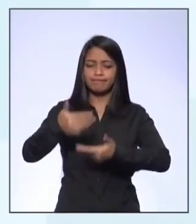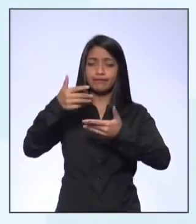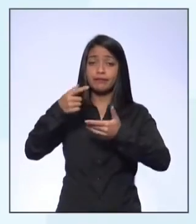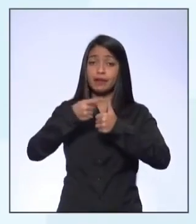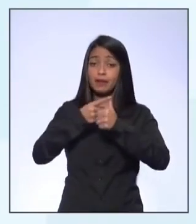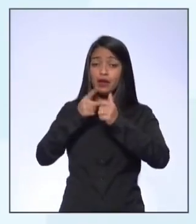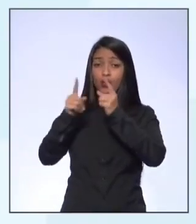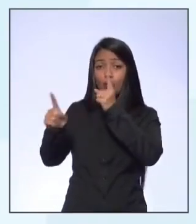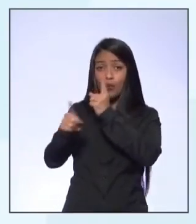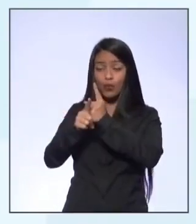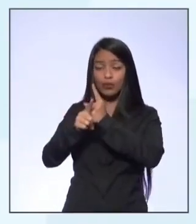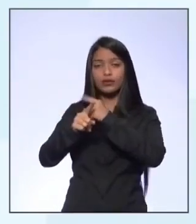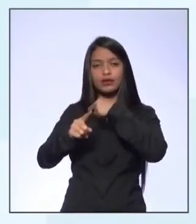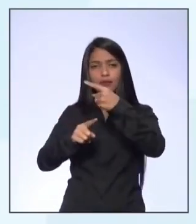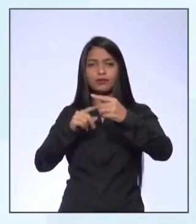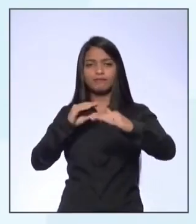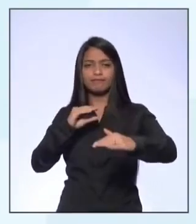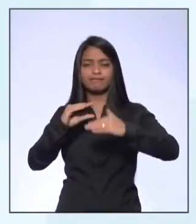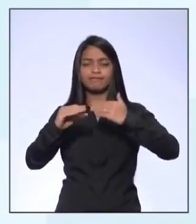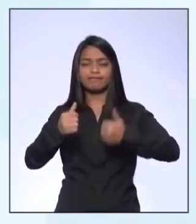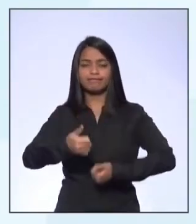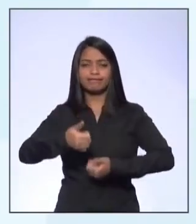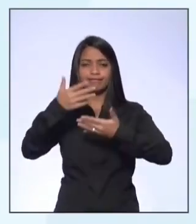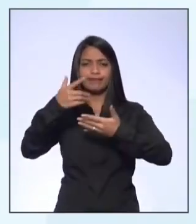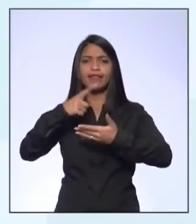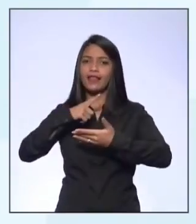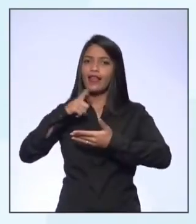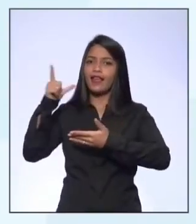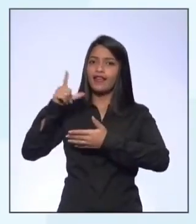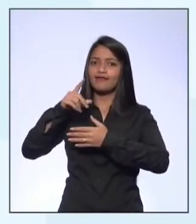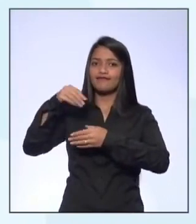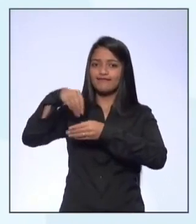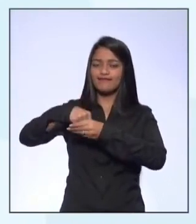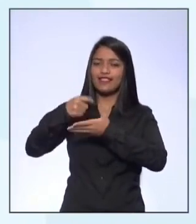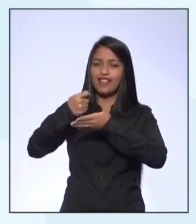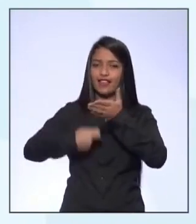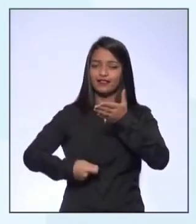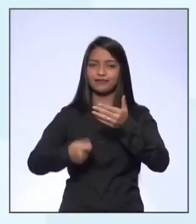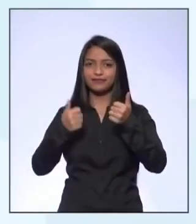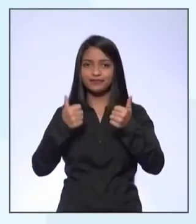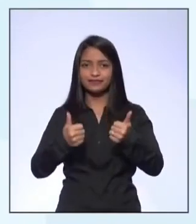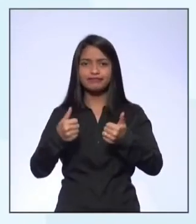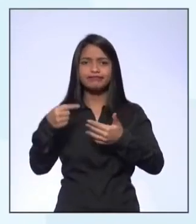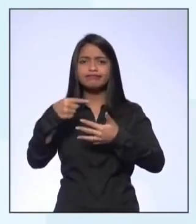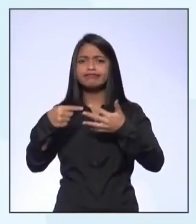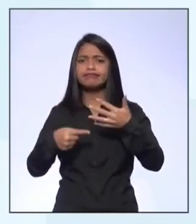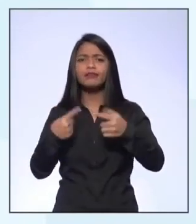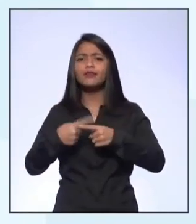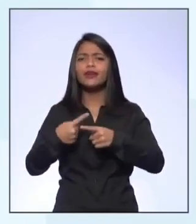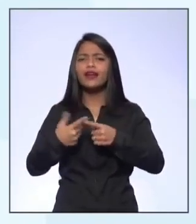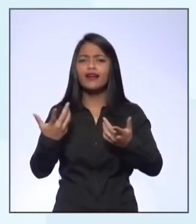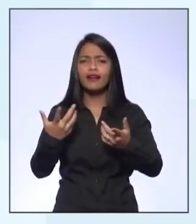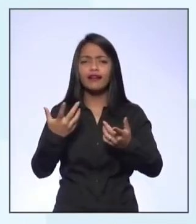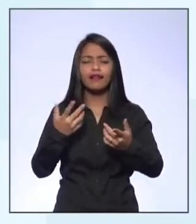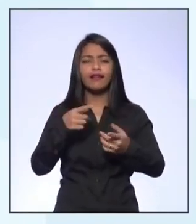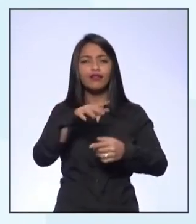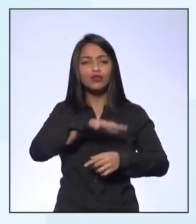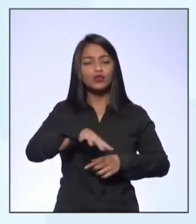identificação dessa informação explícita que está no texto. Quais fatores contribuíram